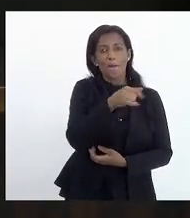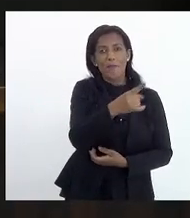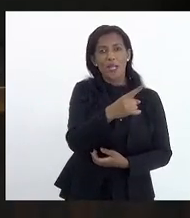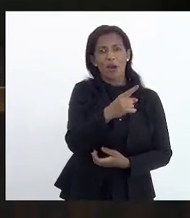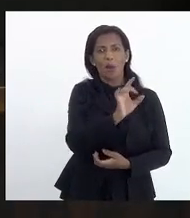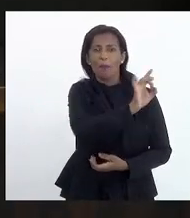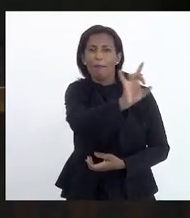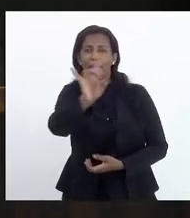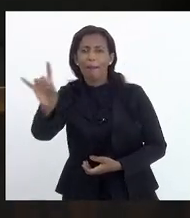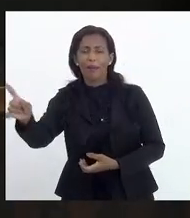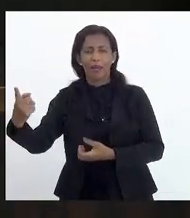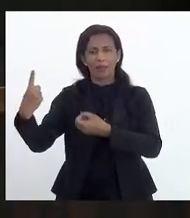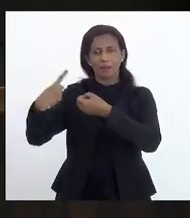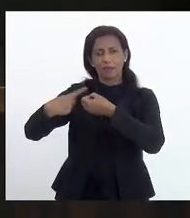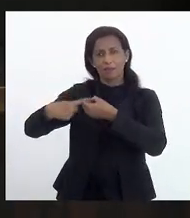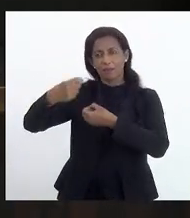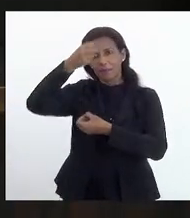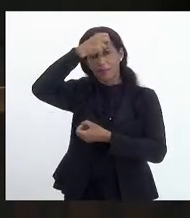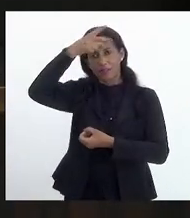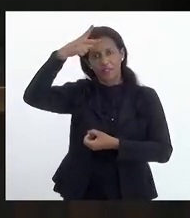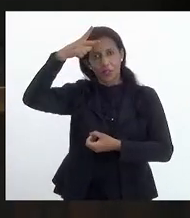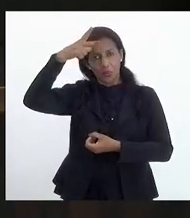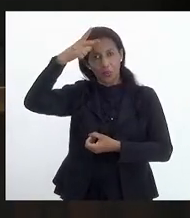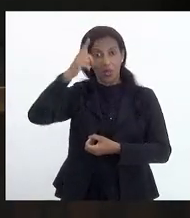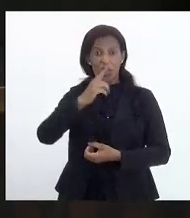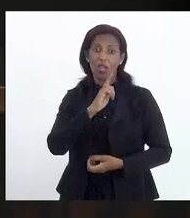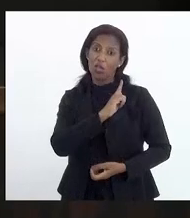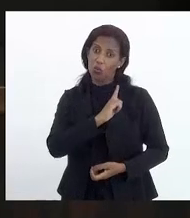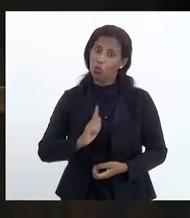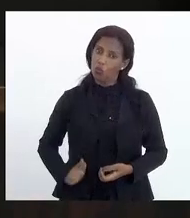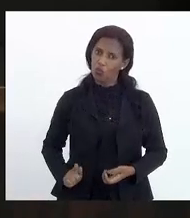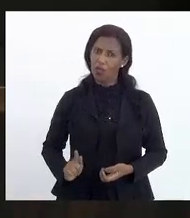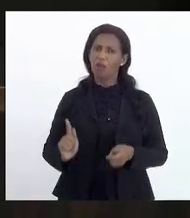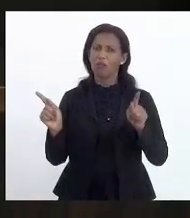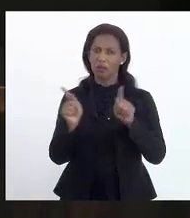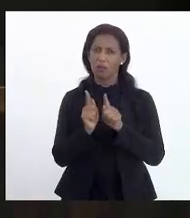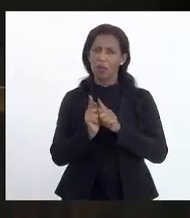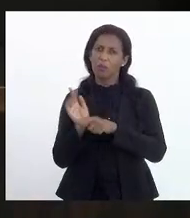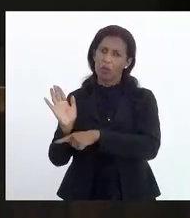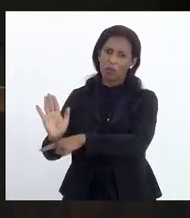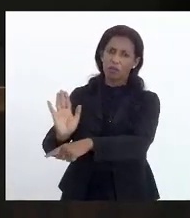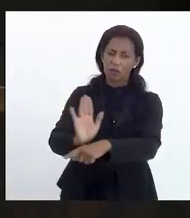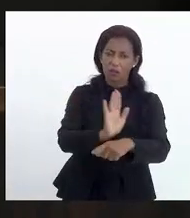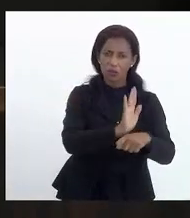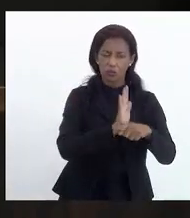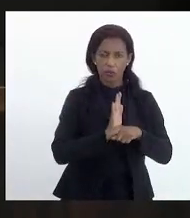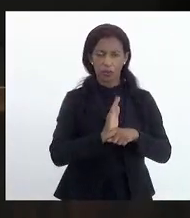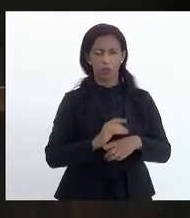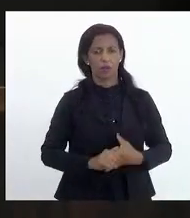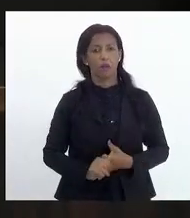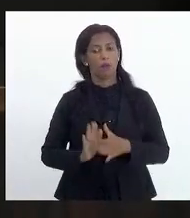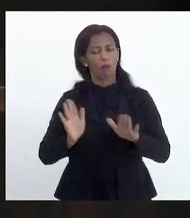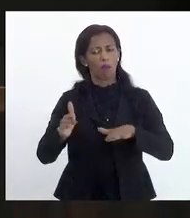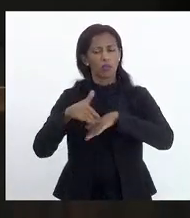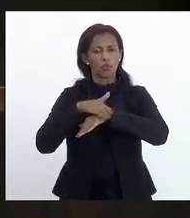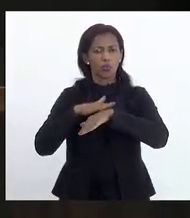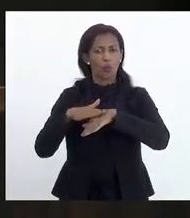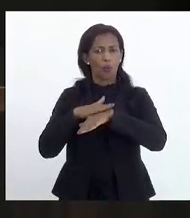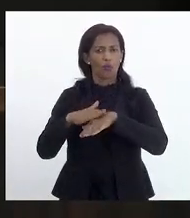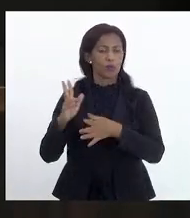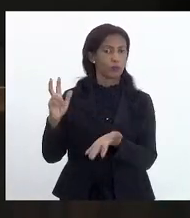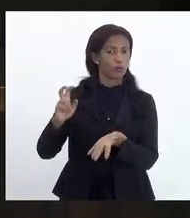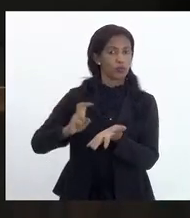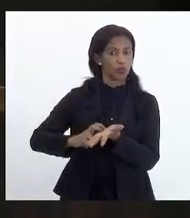mais necessitados, e que o governo do Estado pudesse entrar também com uma contrapartida parecida. Mas nós conversamos hoje pela manhã,